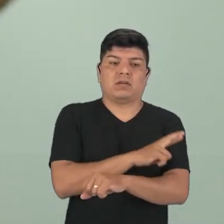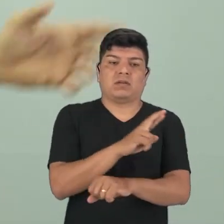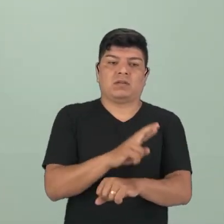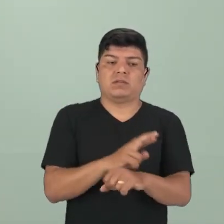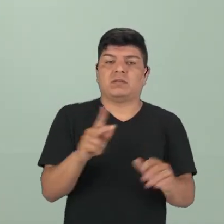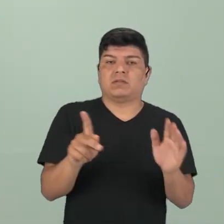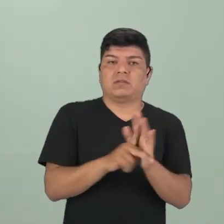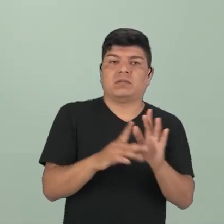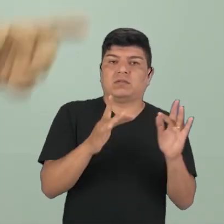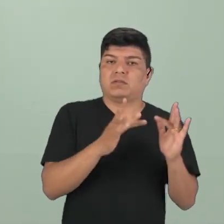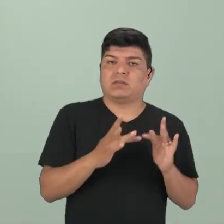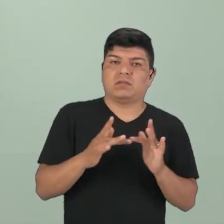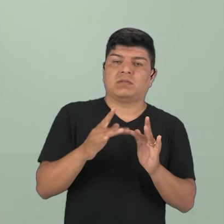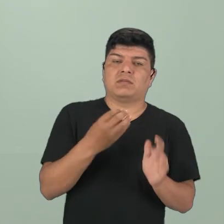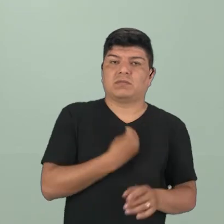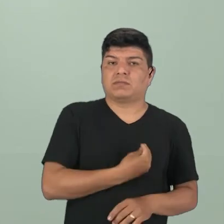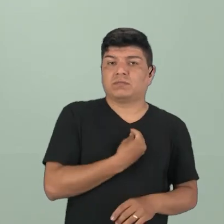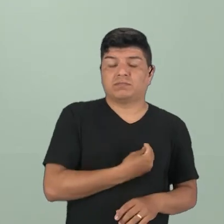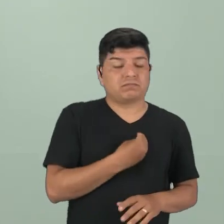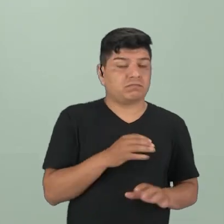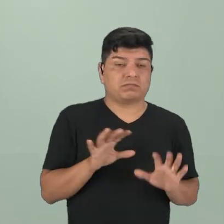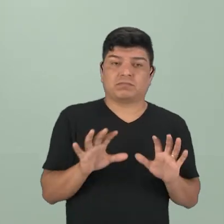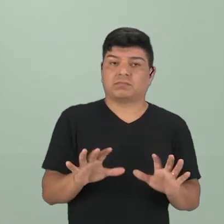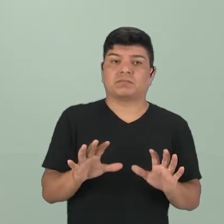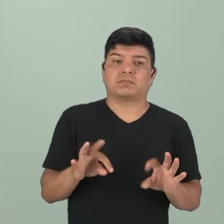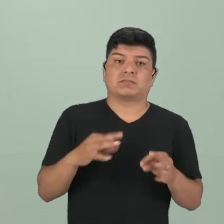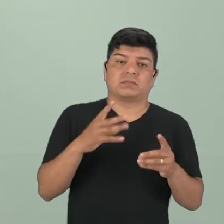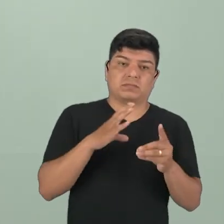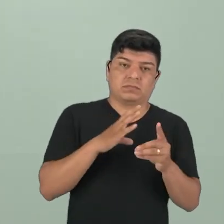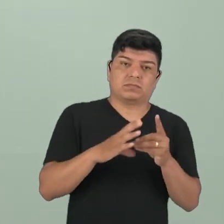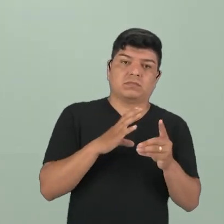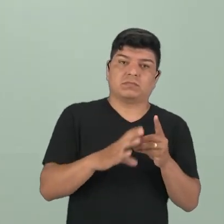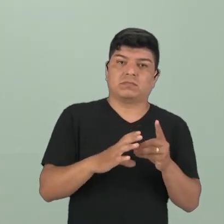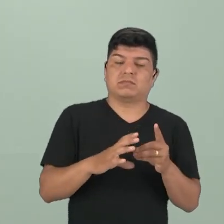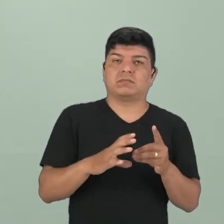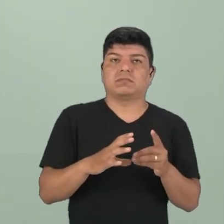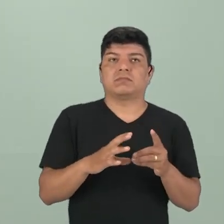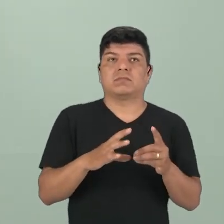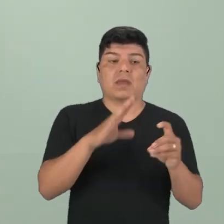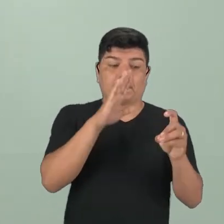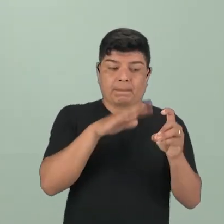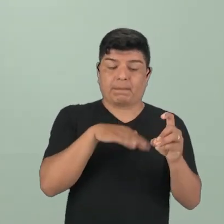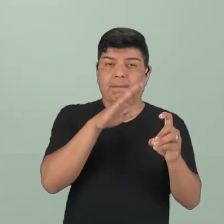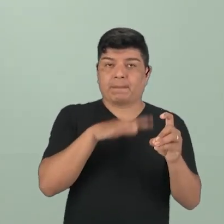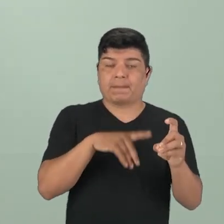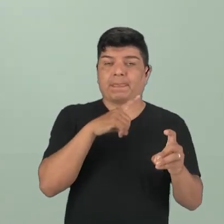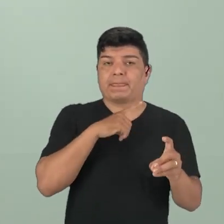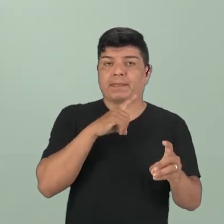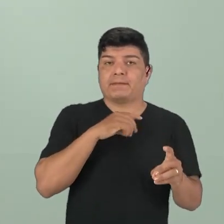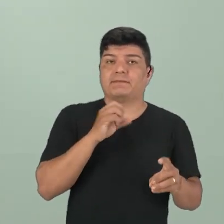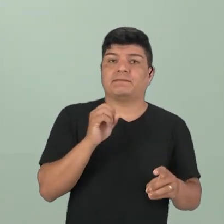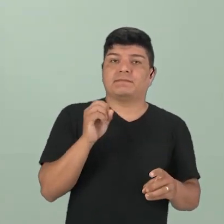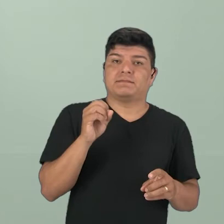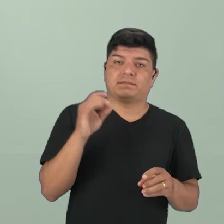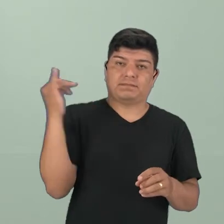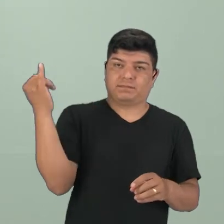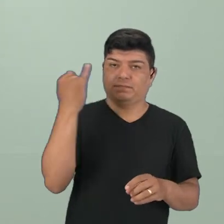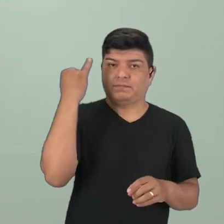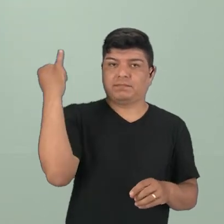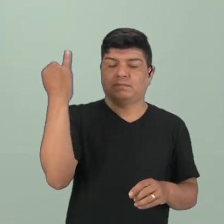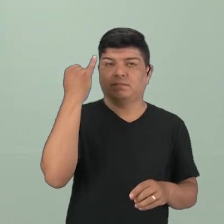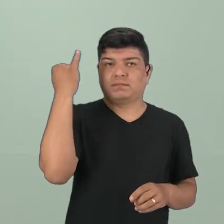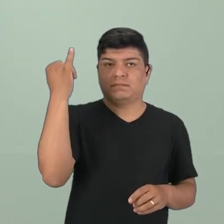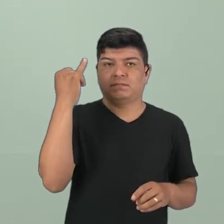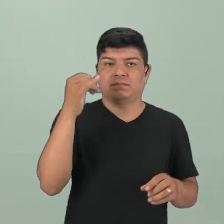dele, a relação dele com a existência, enfim. Então o rito tem, o mito tem uma função muito importante